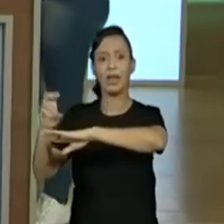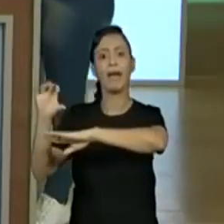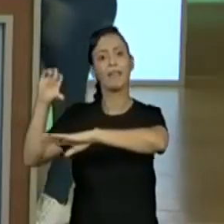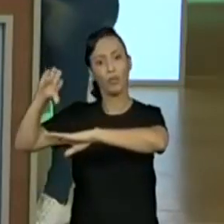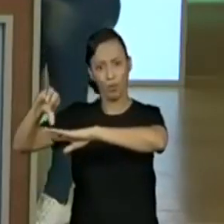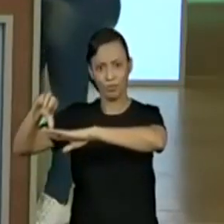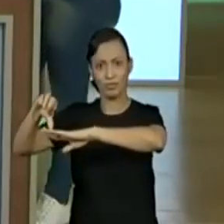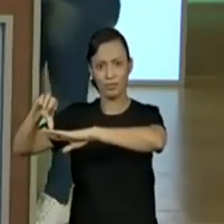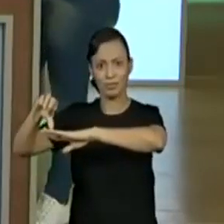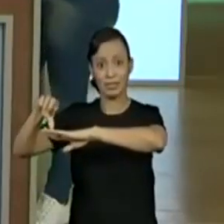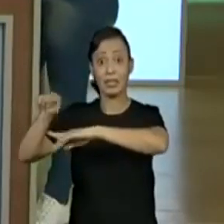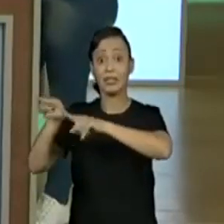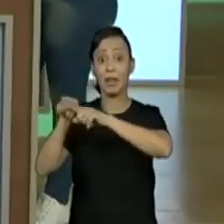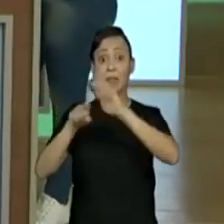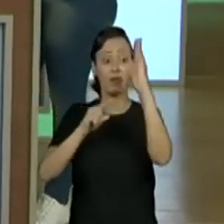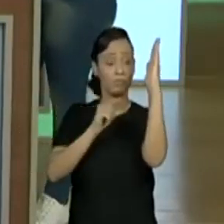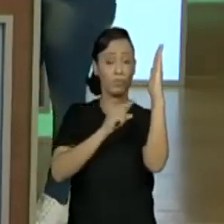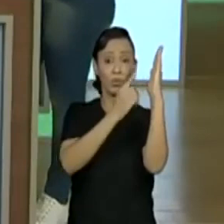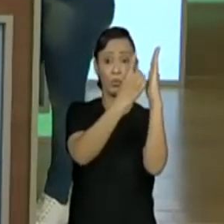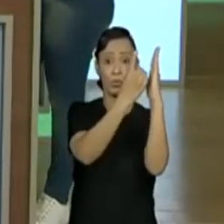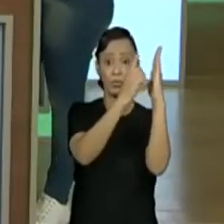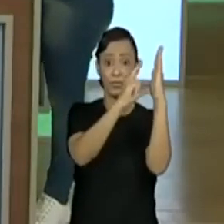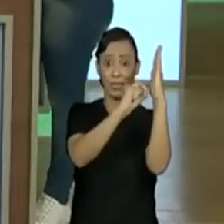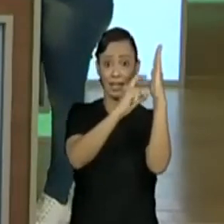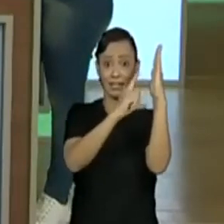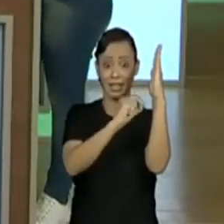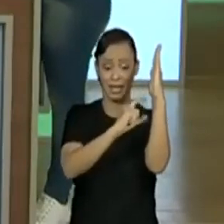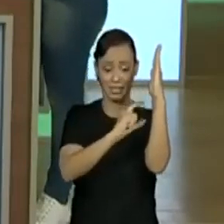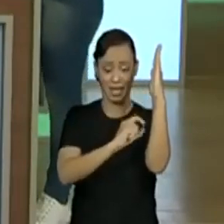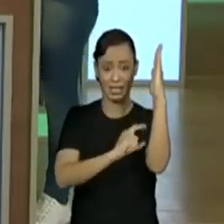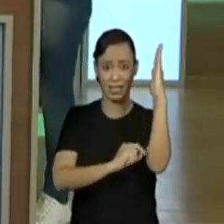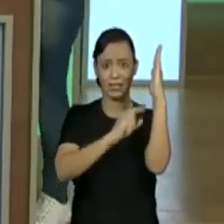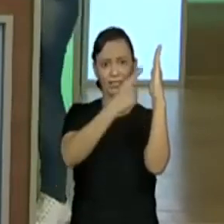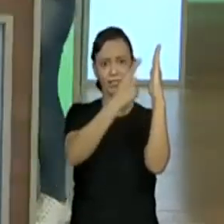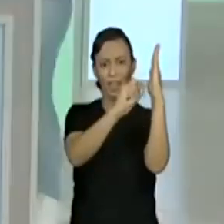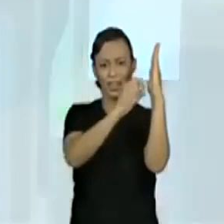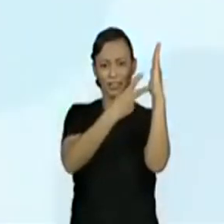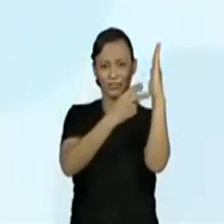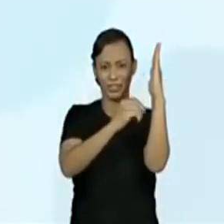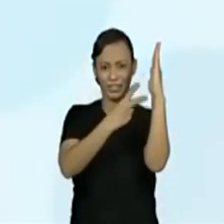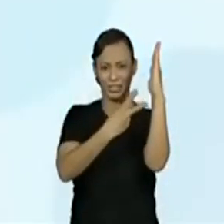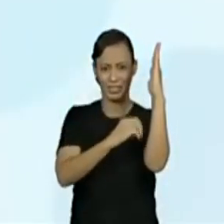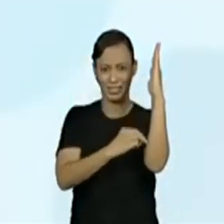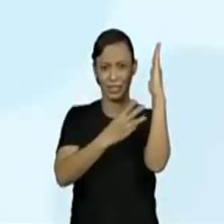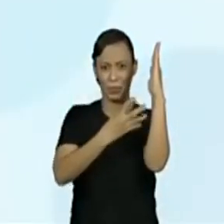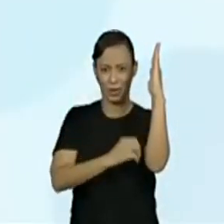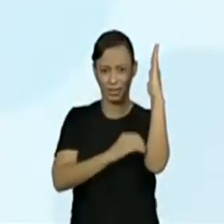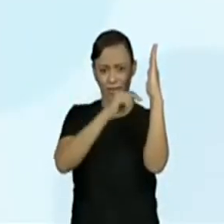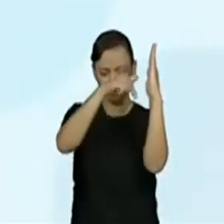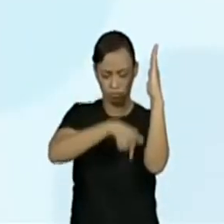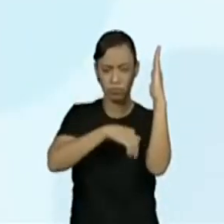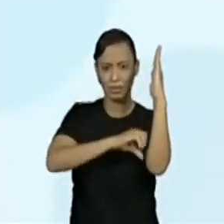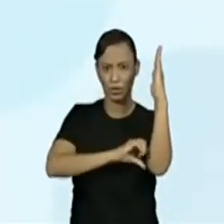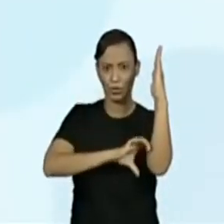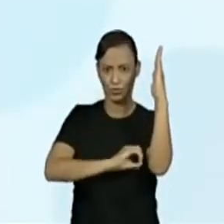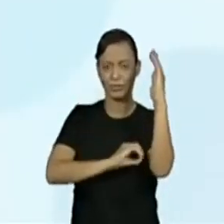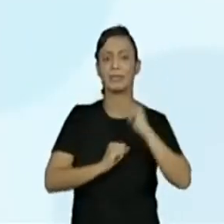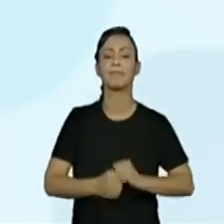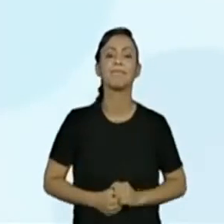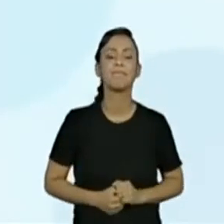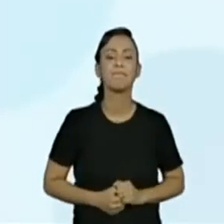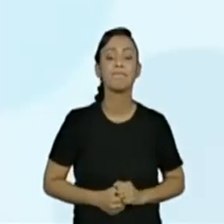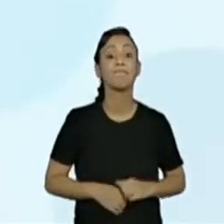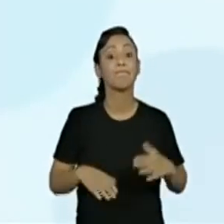mesmo. Então, vamos dar sequência aí e vamos ver o que vamos aprender hoje. Olha só, nesta aula, nós vamos aprender a construir